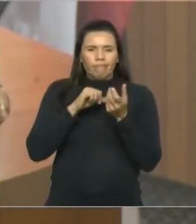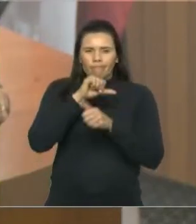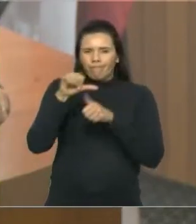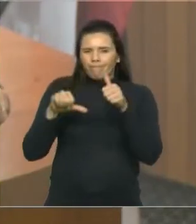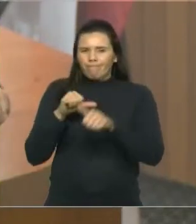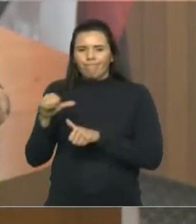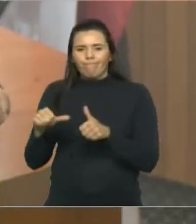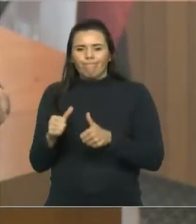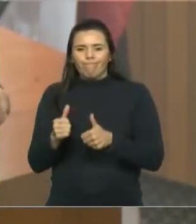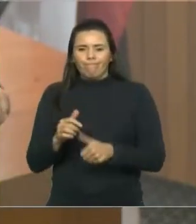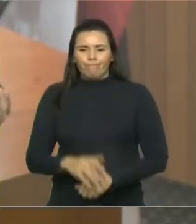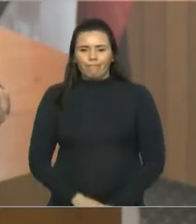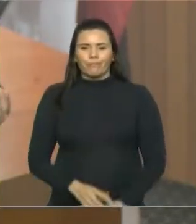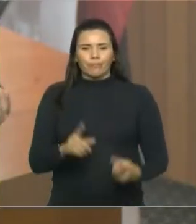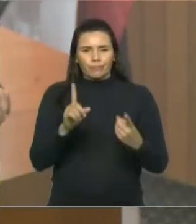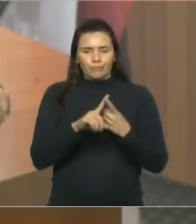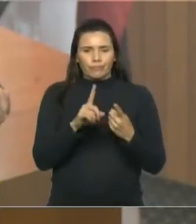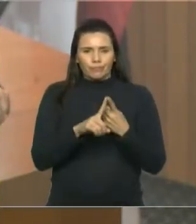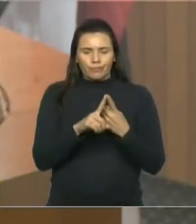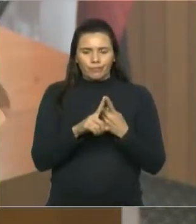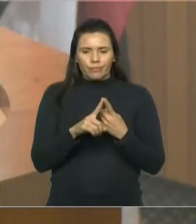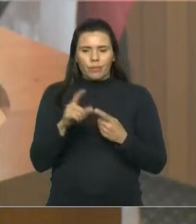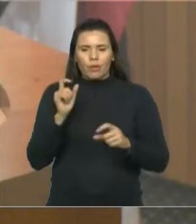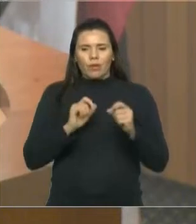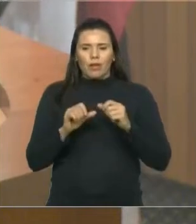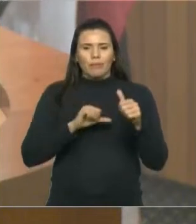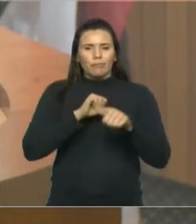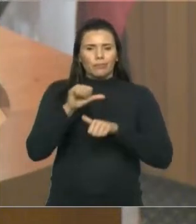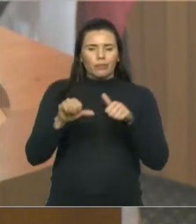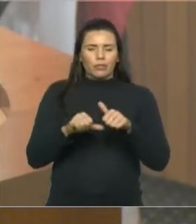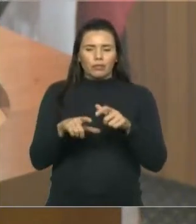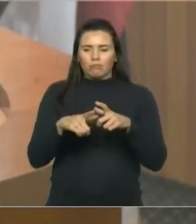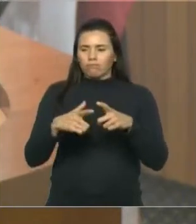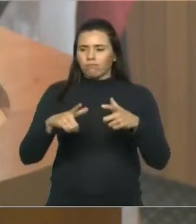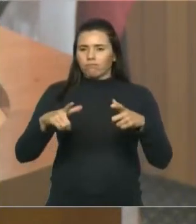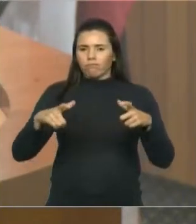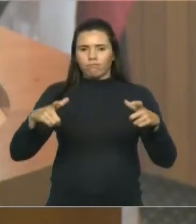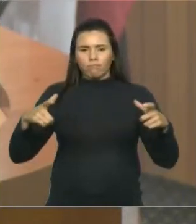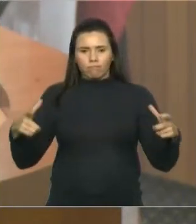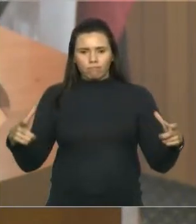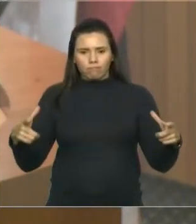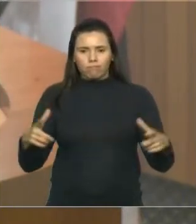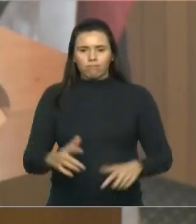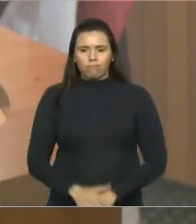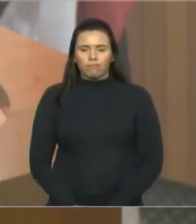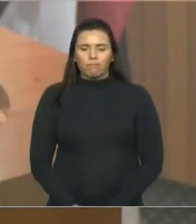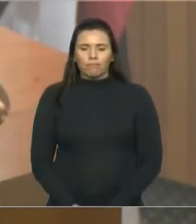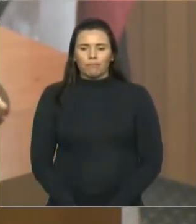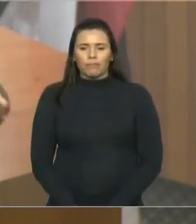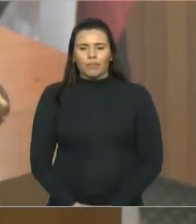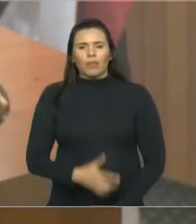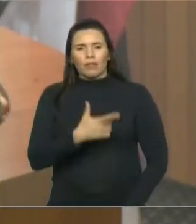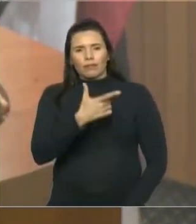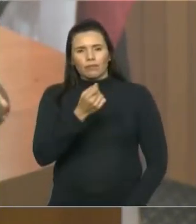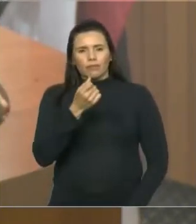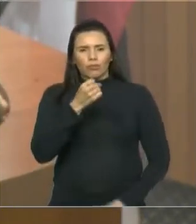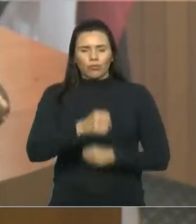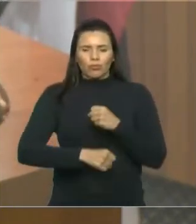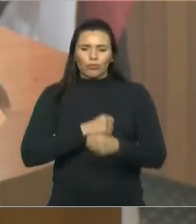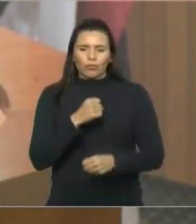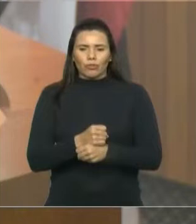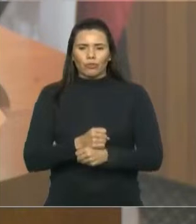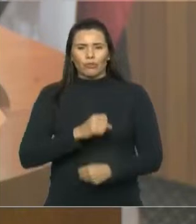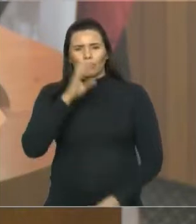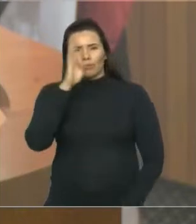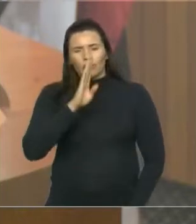gente atravessa uma transição demográfica. Em pouco tempo, na verdade em 20 anos, o Brasil já terá